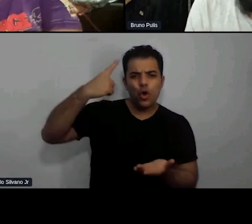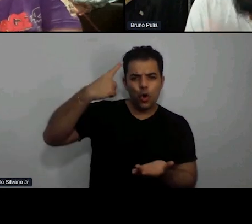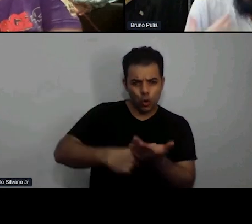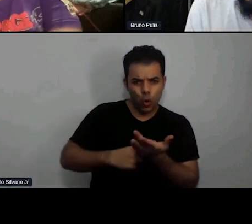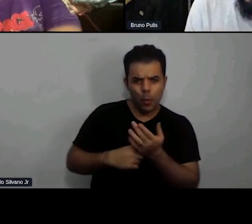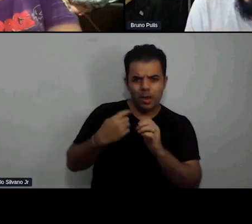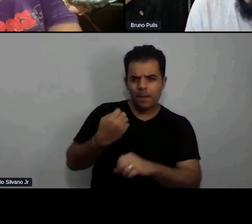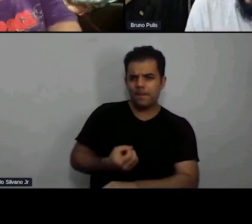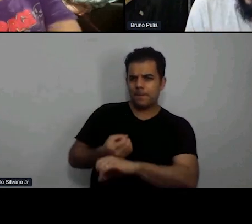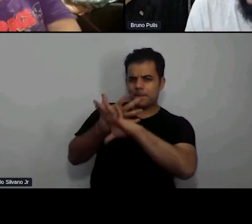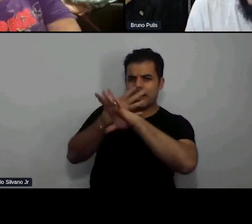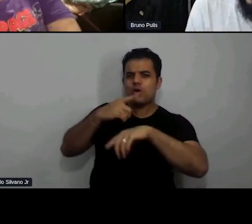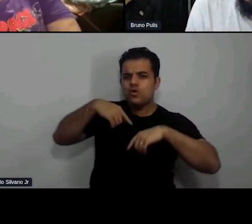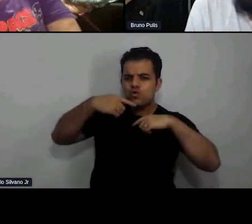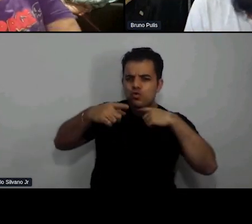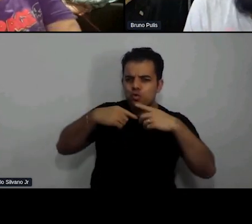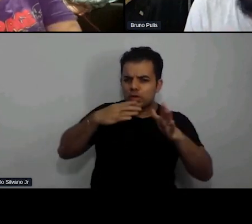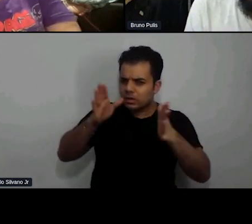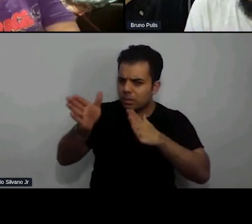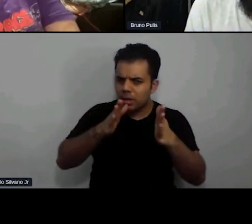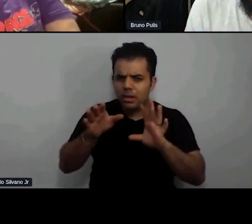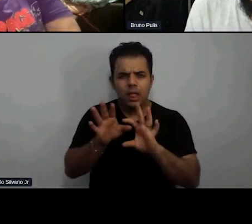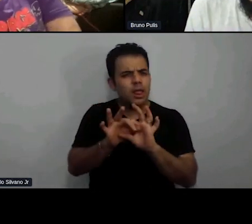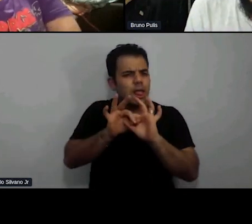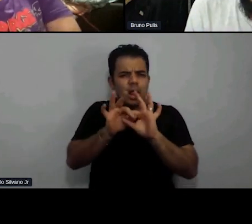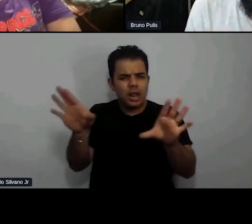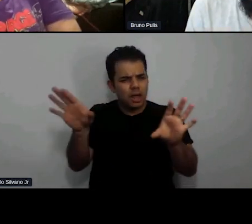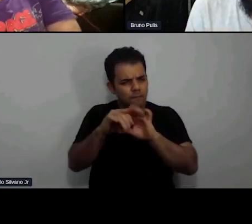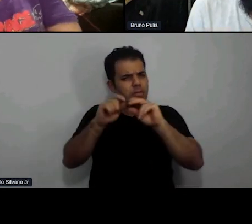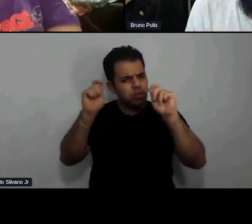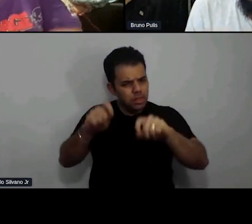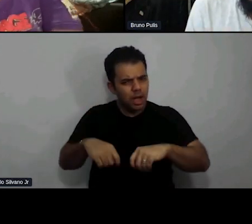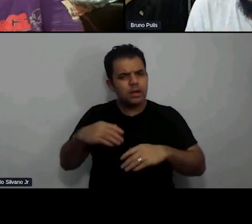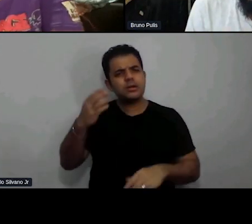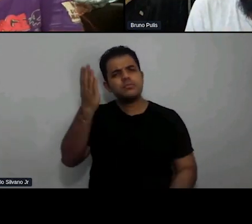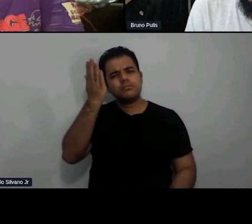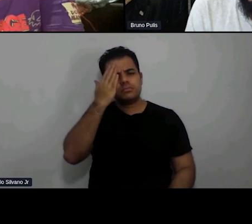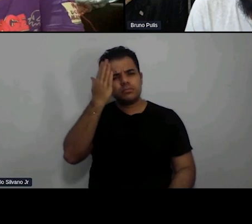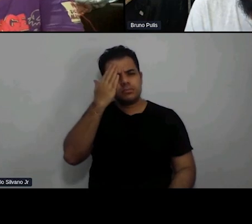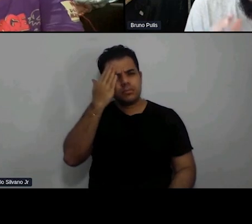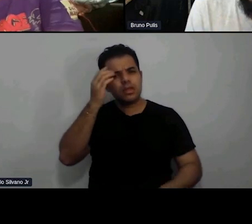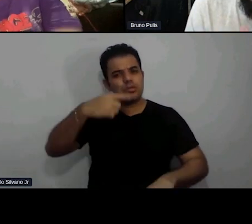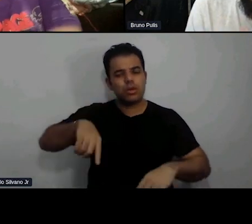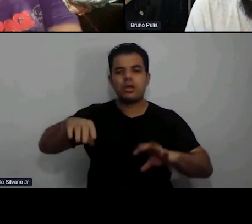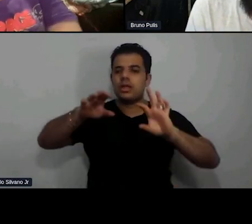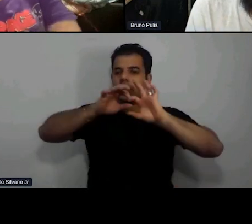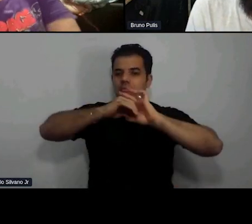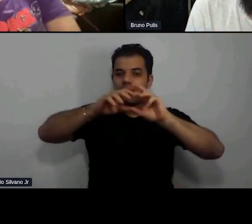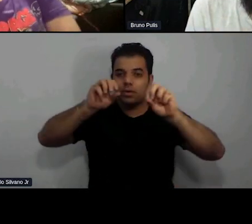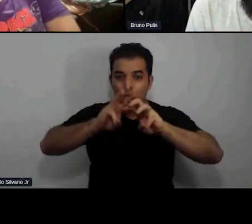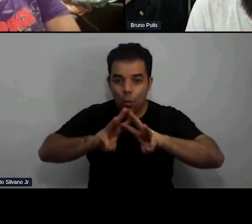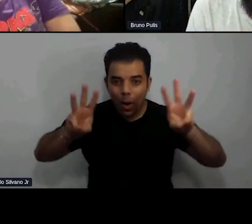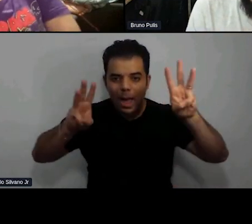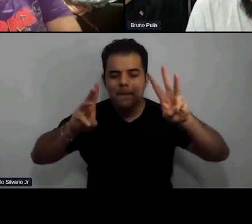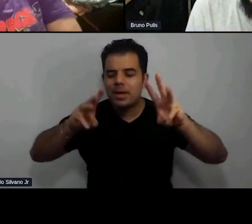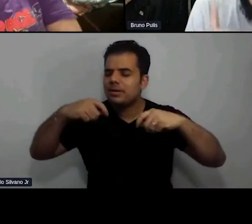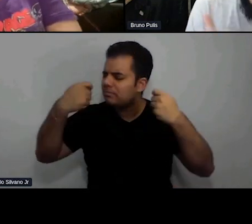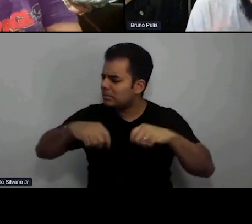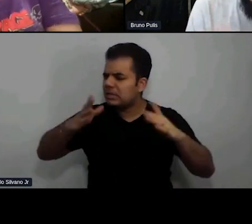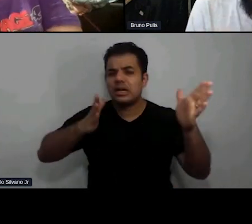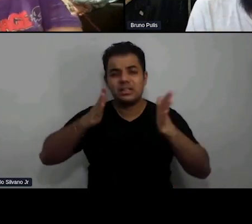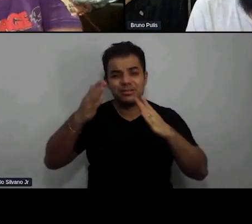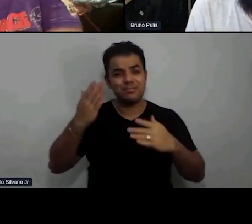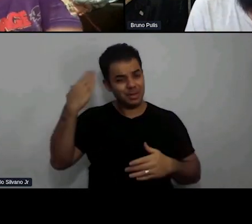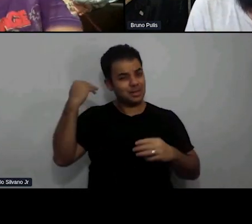call para tirar alguma dúvida de acessibilidade, estamos aí, porque é o que eu costumo falar, né? Vamos deixar a web de novo acessível, porque ela